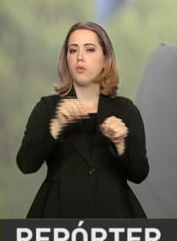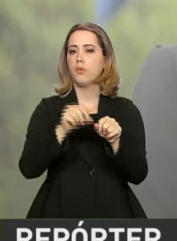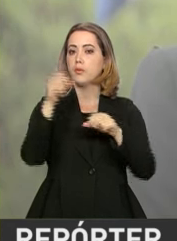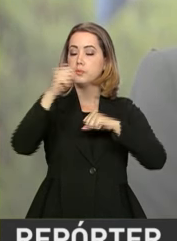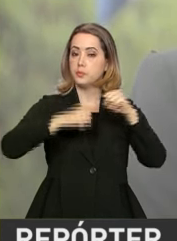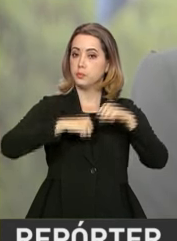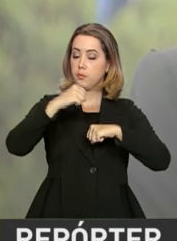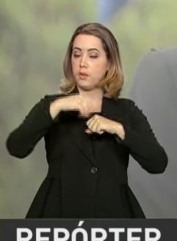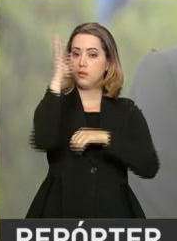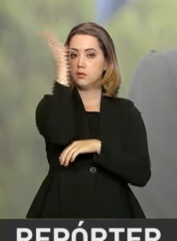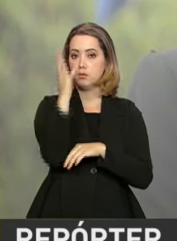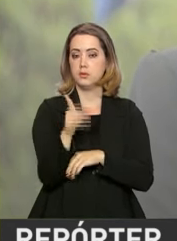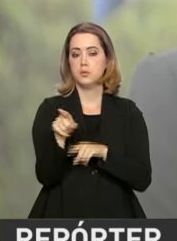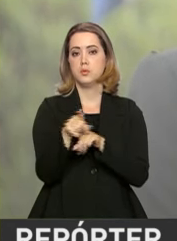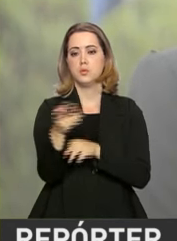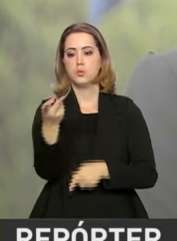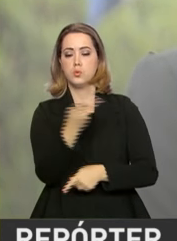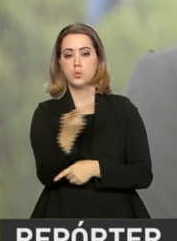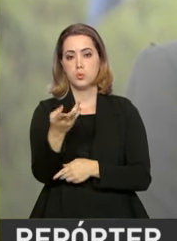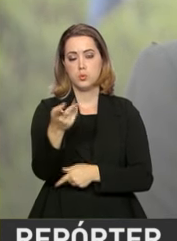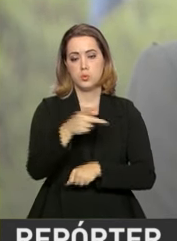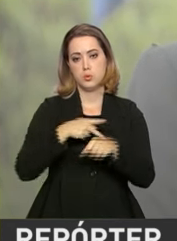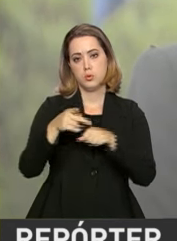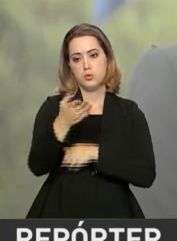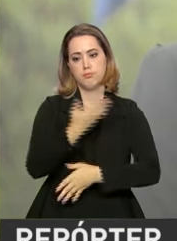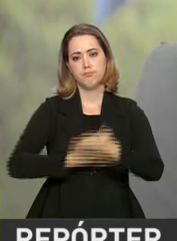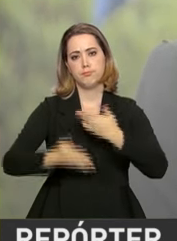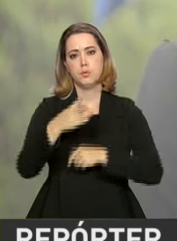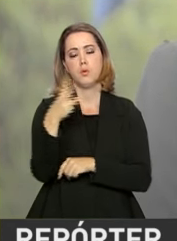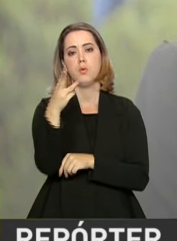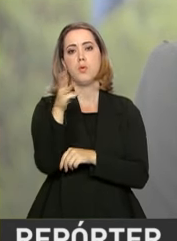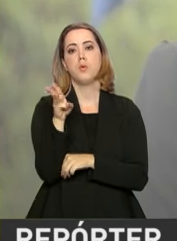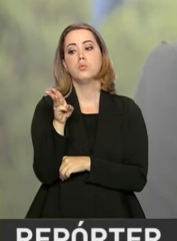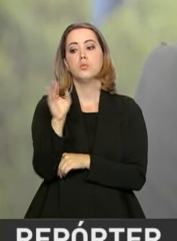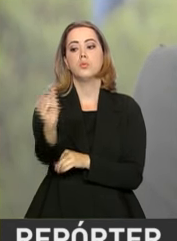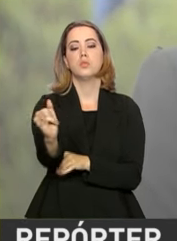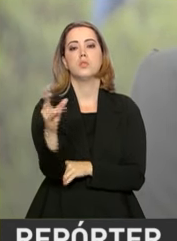o intercâmbio comercial entre os dois países alcançou